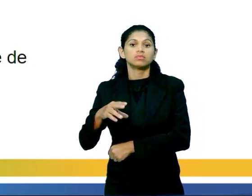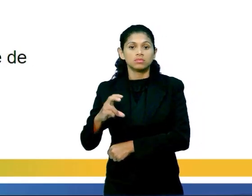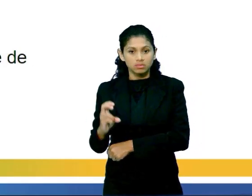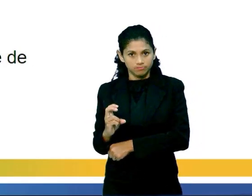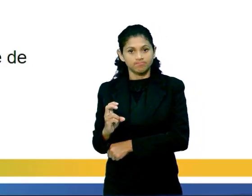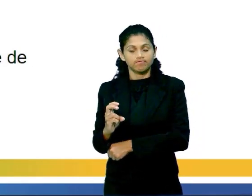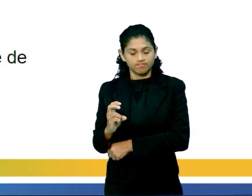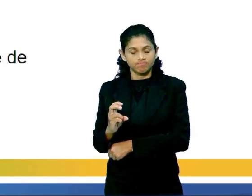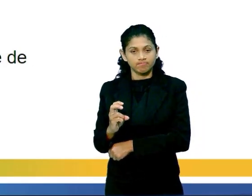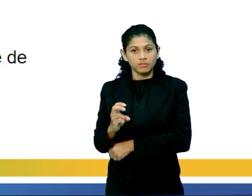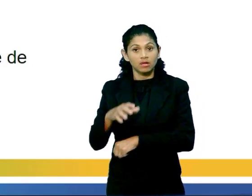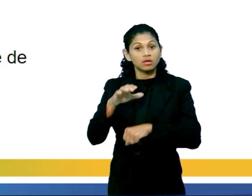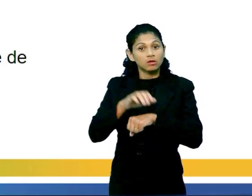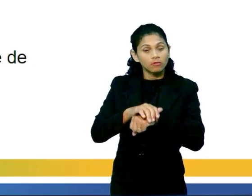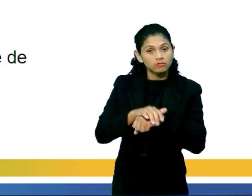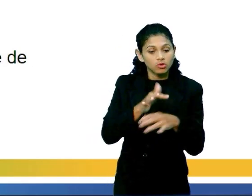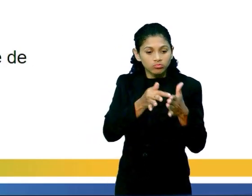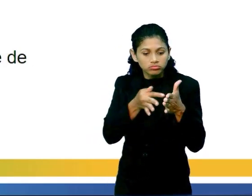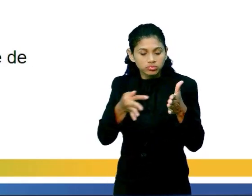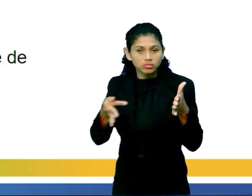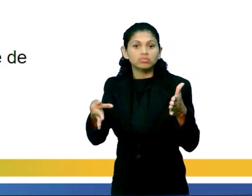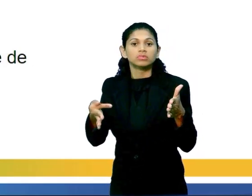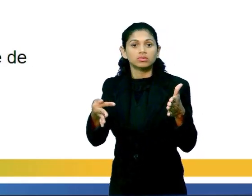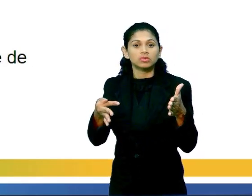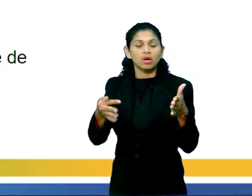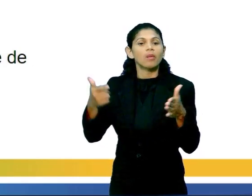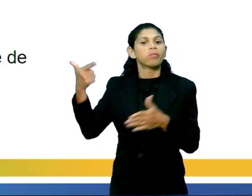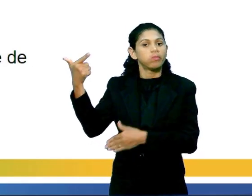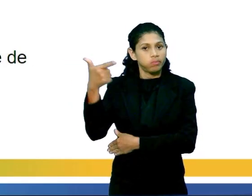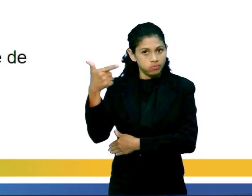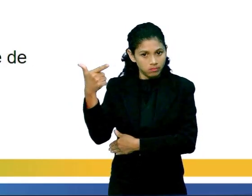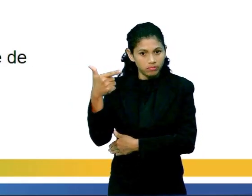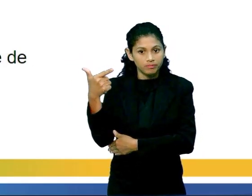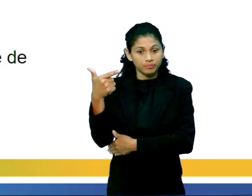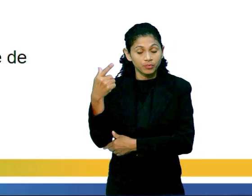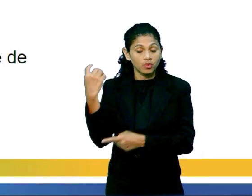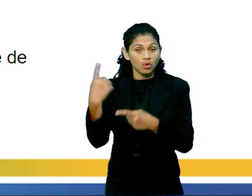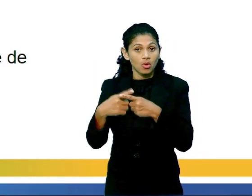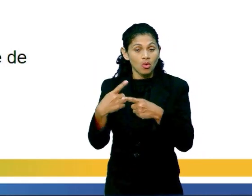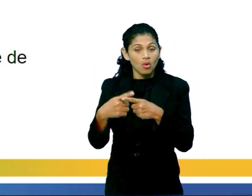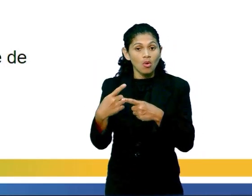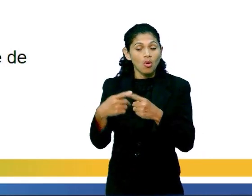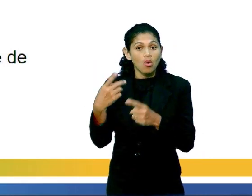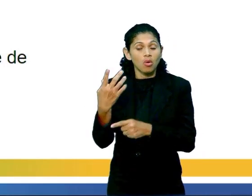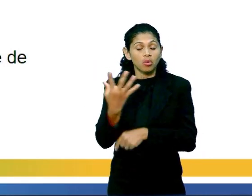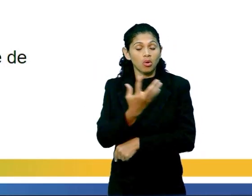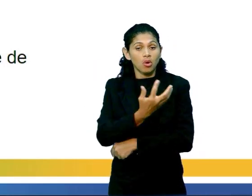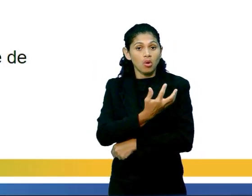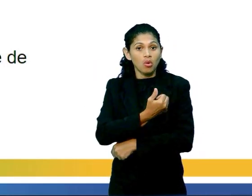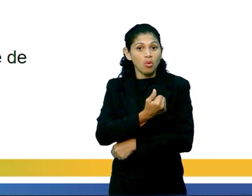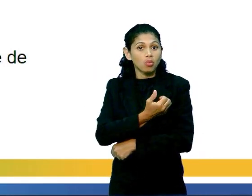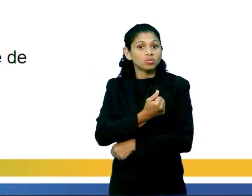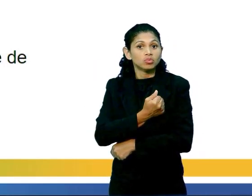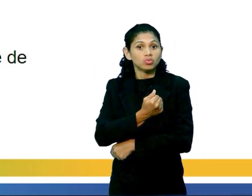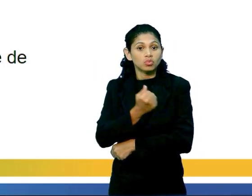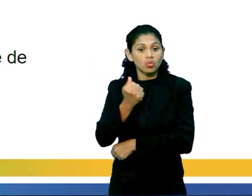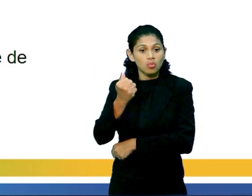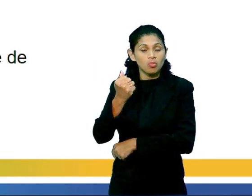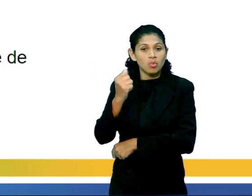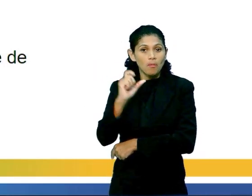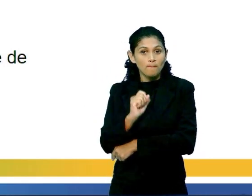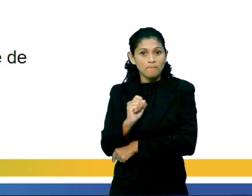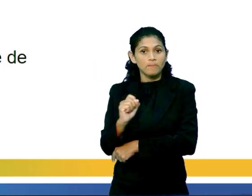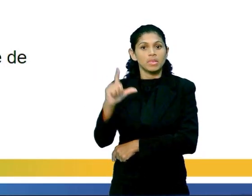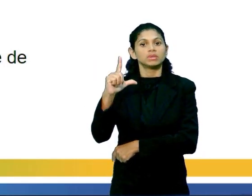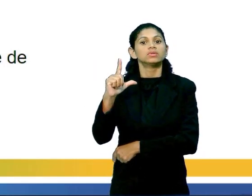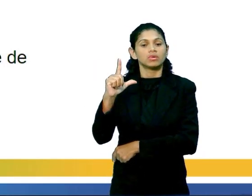2, porque o seu maior polinômio, maior expoente, é o 2, como nós vemos aí no x quadrado. Sem